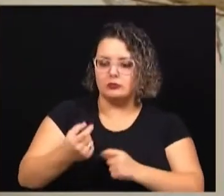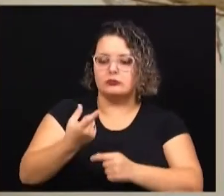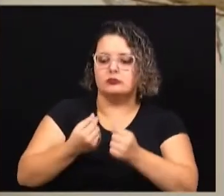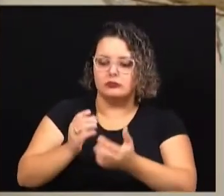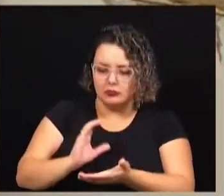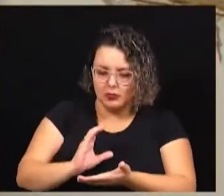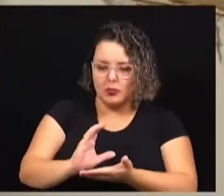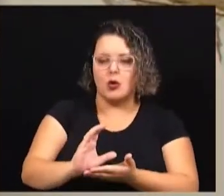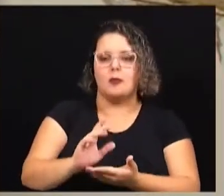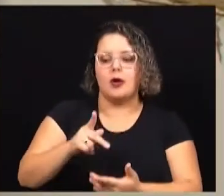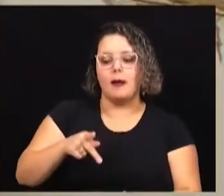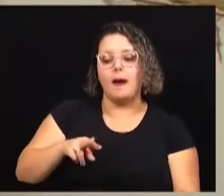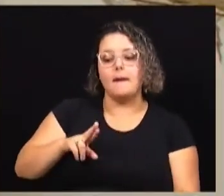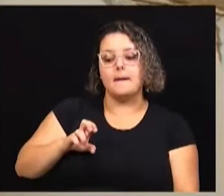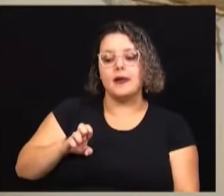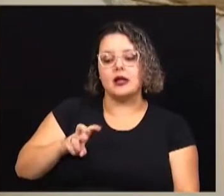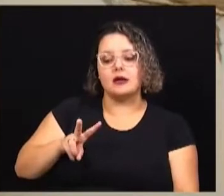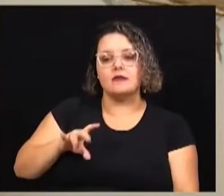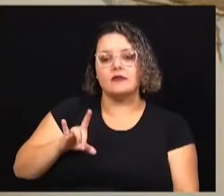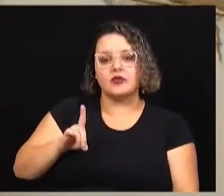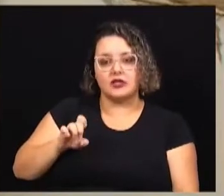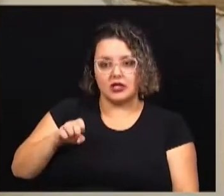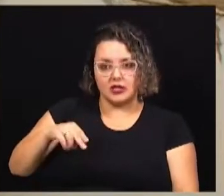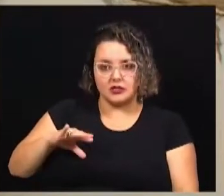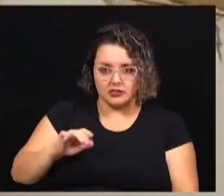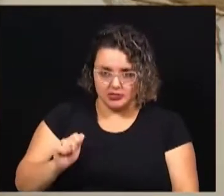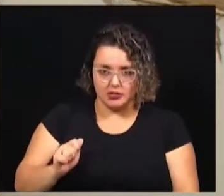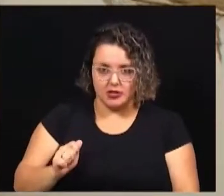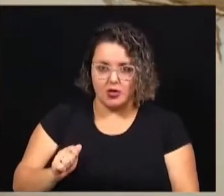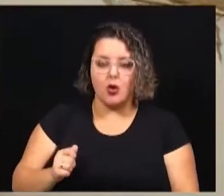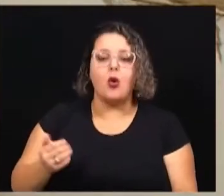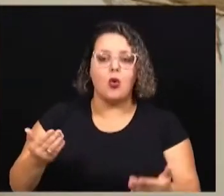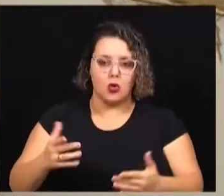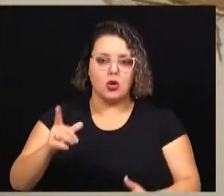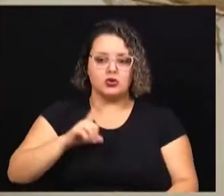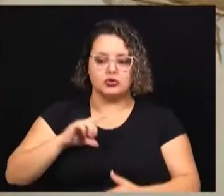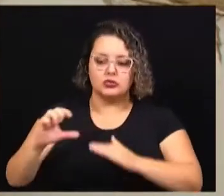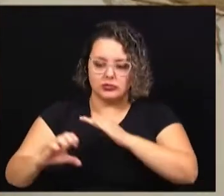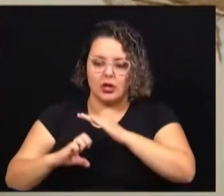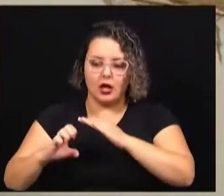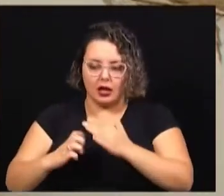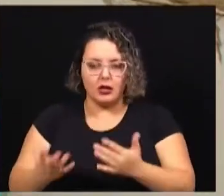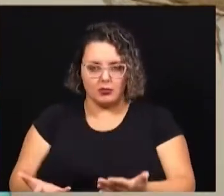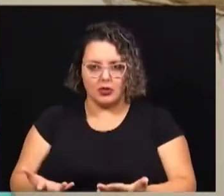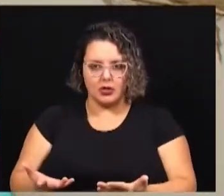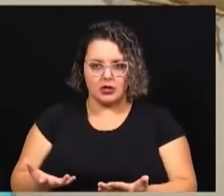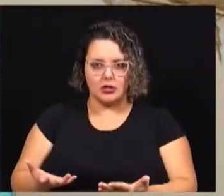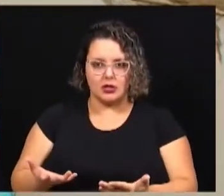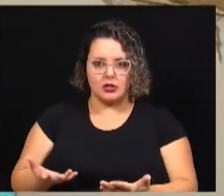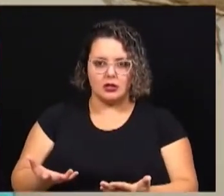numa previdência e hoje você tem empresas que